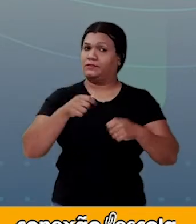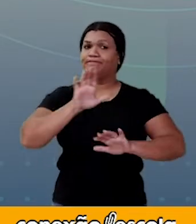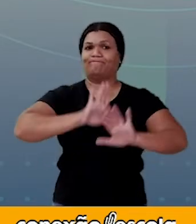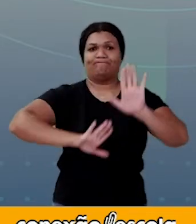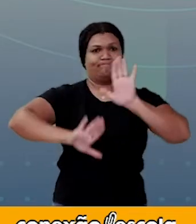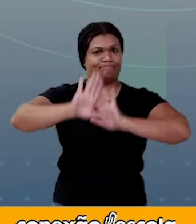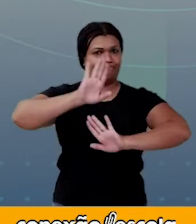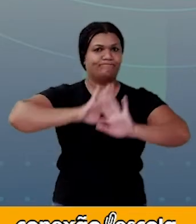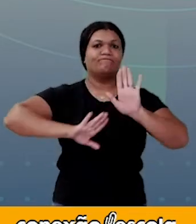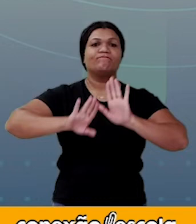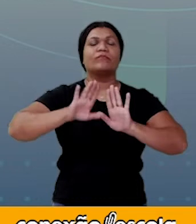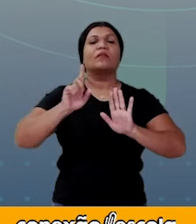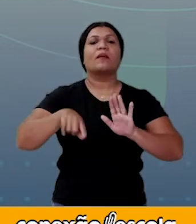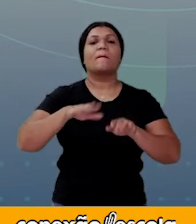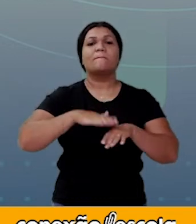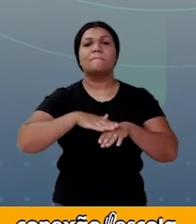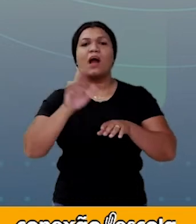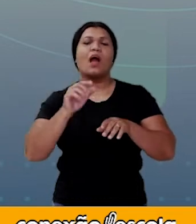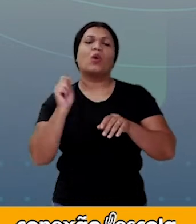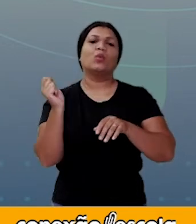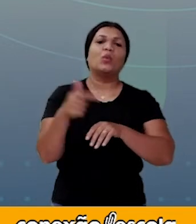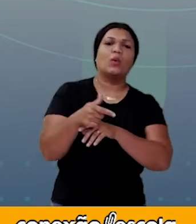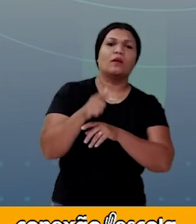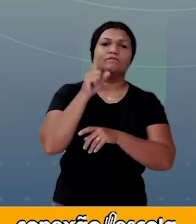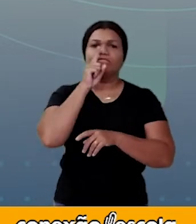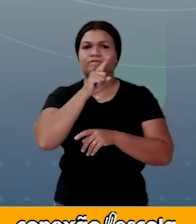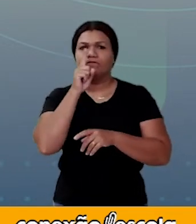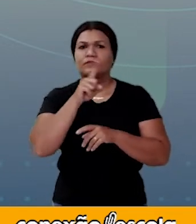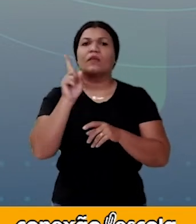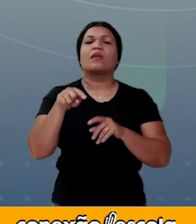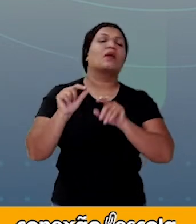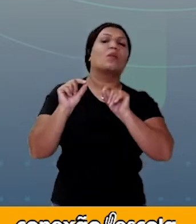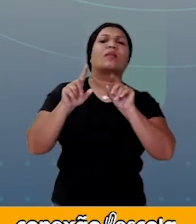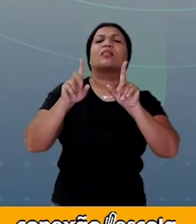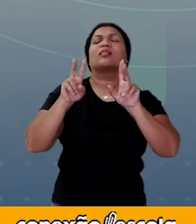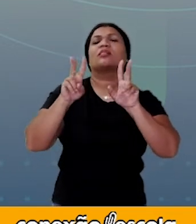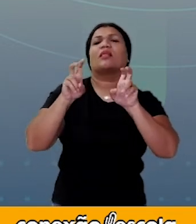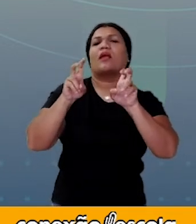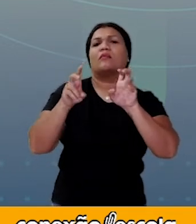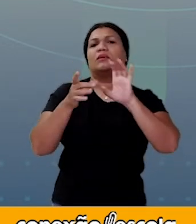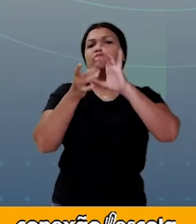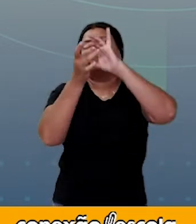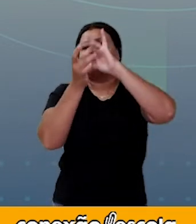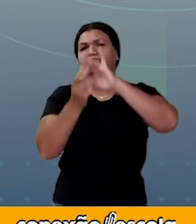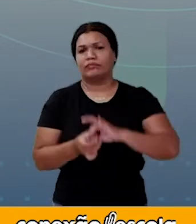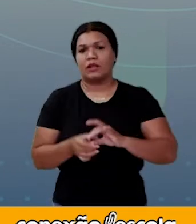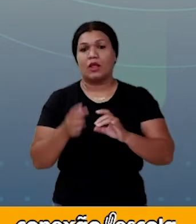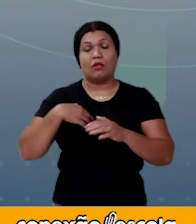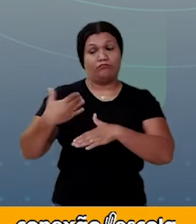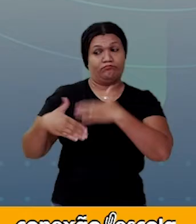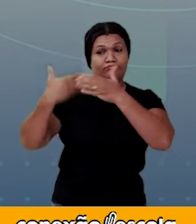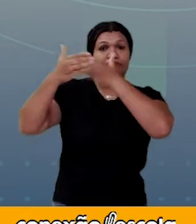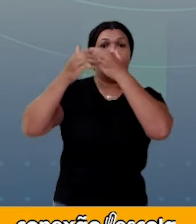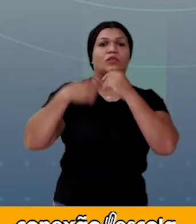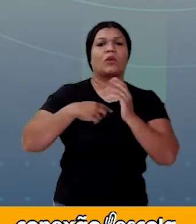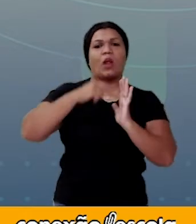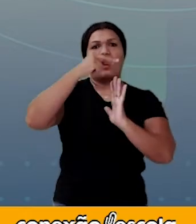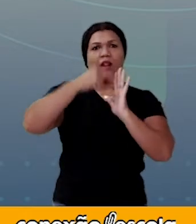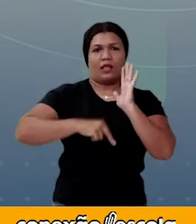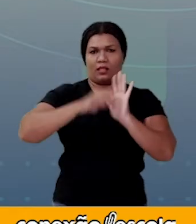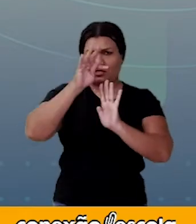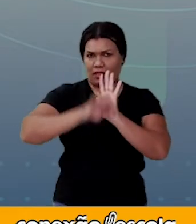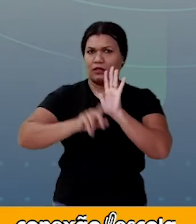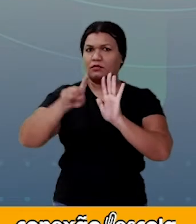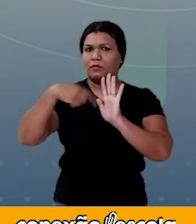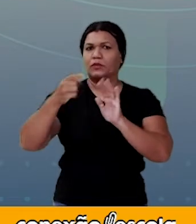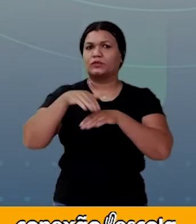cuidado para além desses desvios é em relação à progressão temática. Vamos ler um texto aqui agora e depois vamos conversar